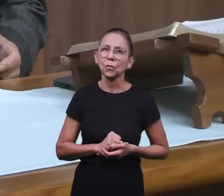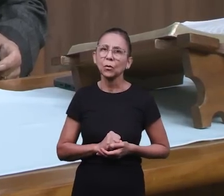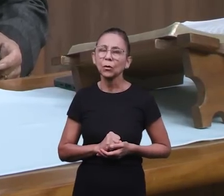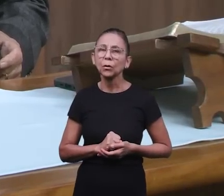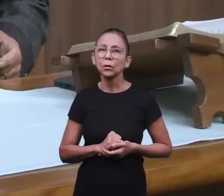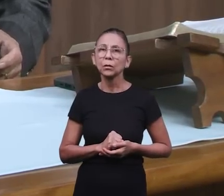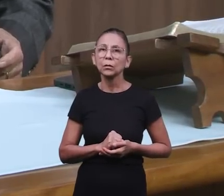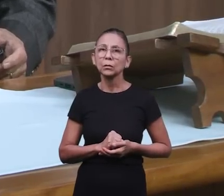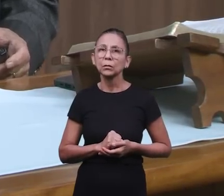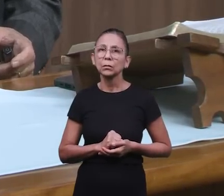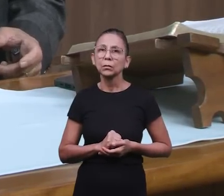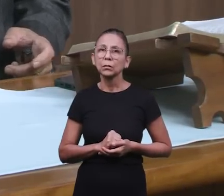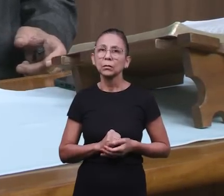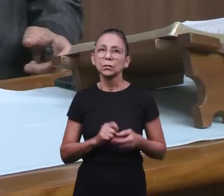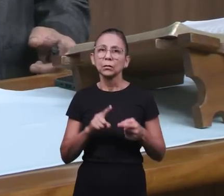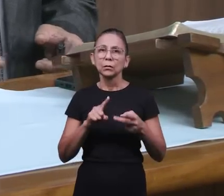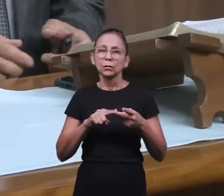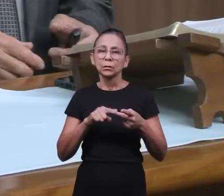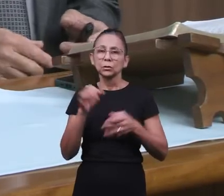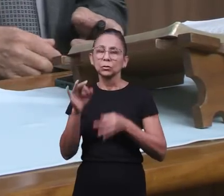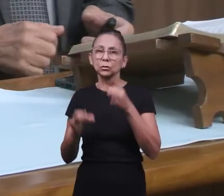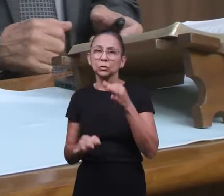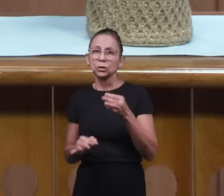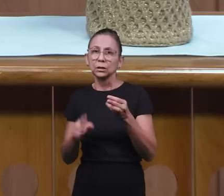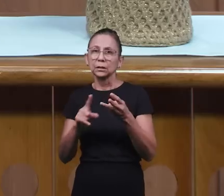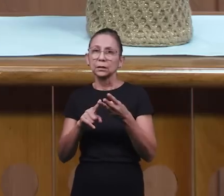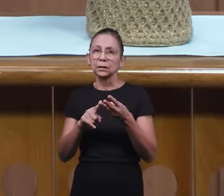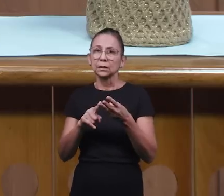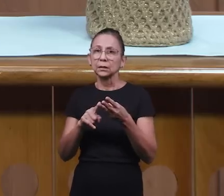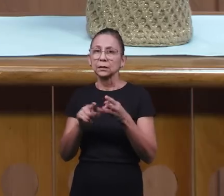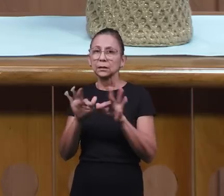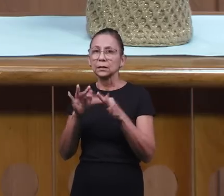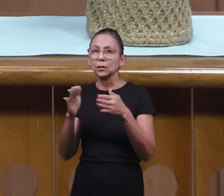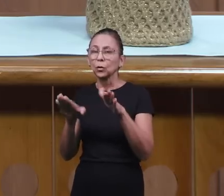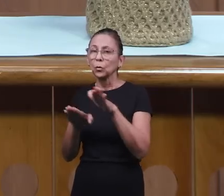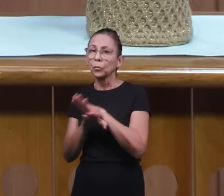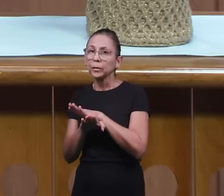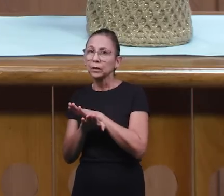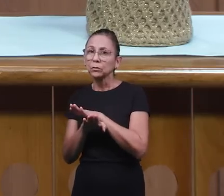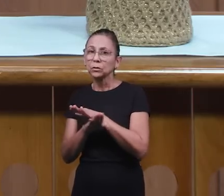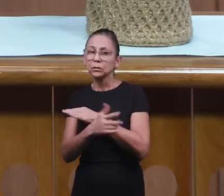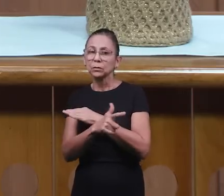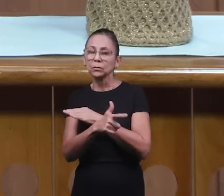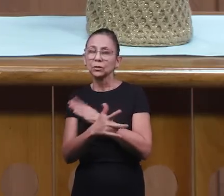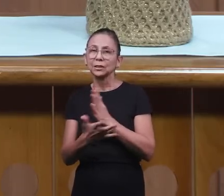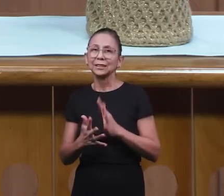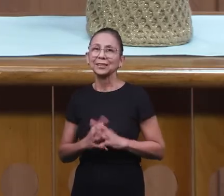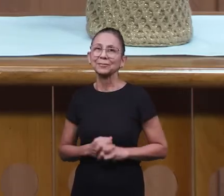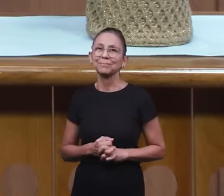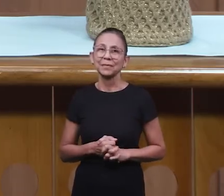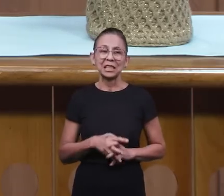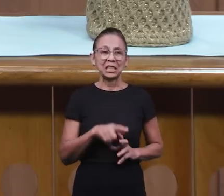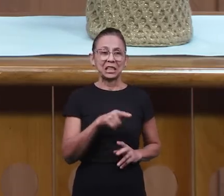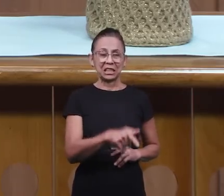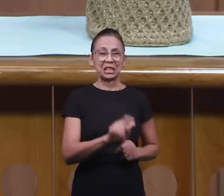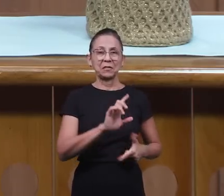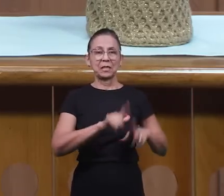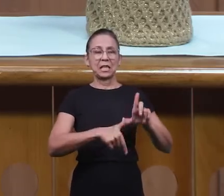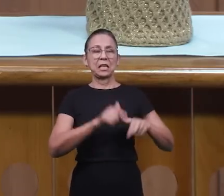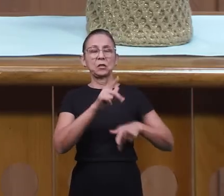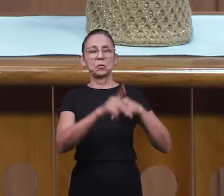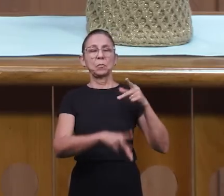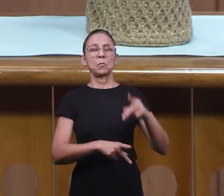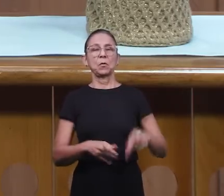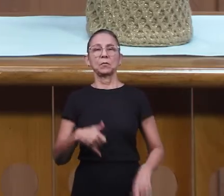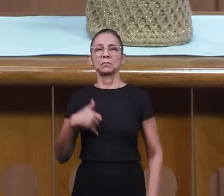beneficência e do andar humildemente com o Senhor. Isso levava o israelita a se gloriar pela